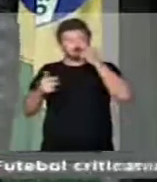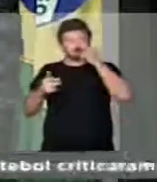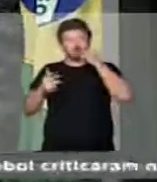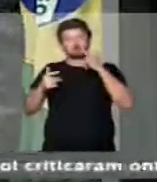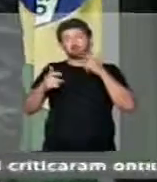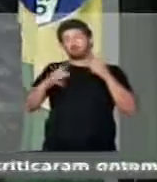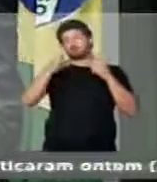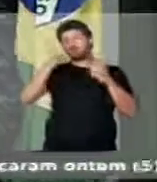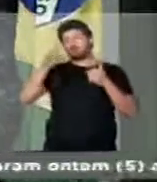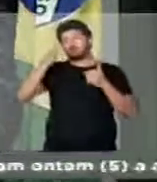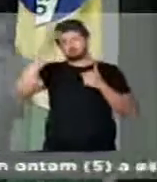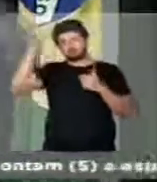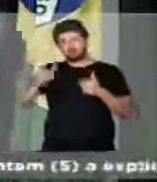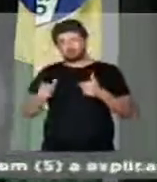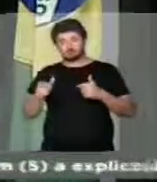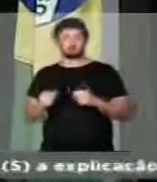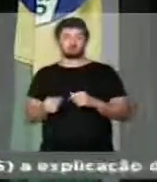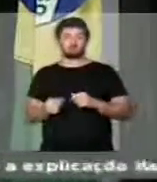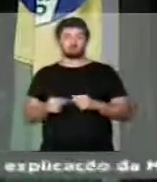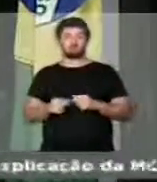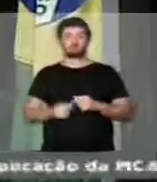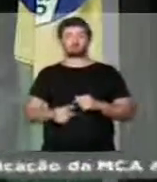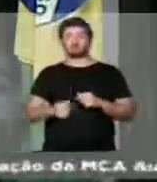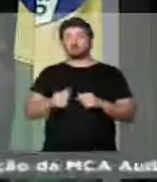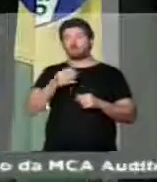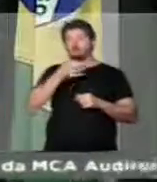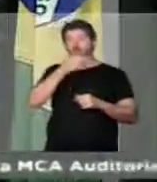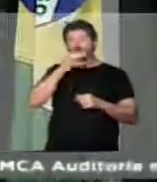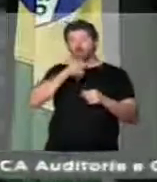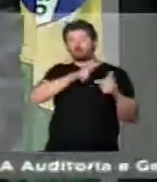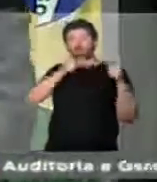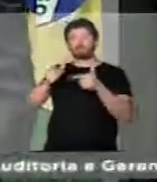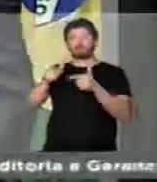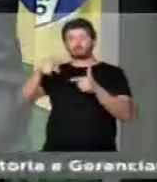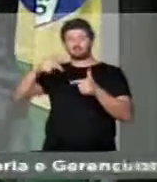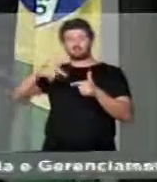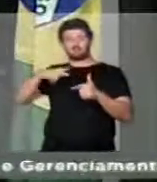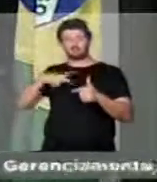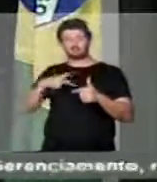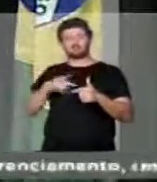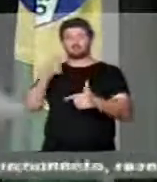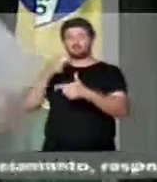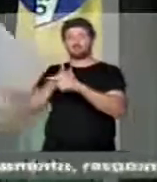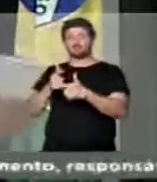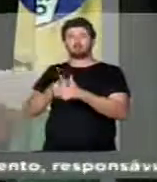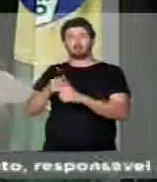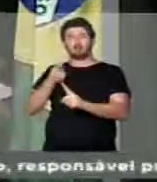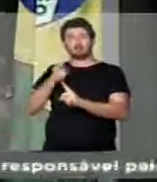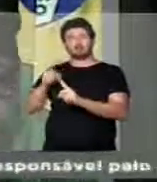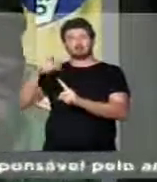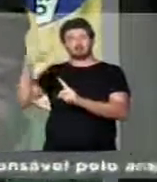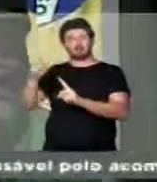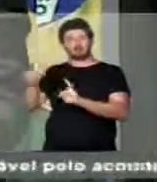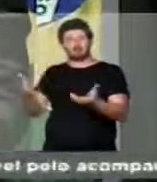distratação das pessoas, da ofensa pessoal, da ameaça da integridade física. Isso não é